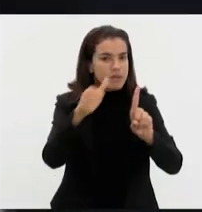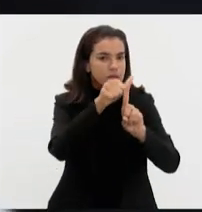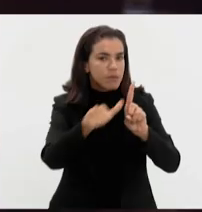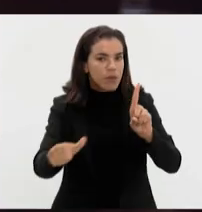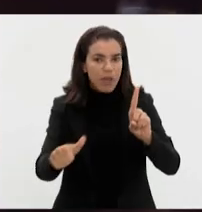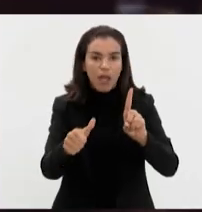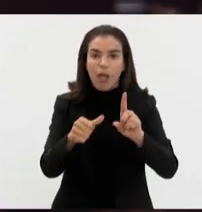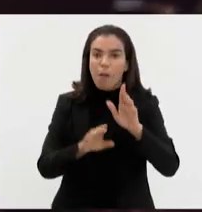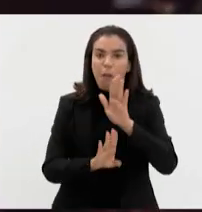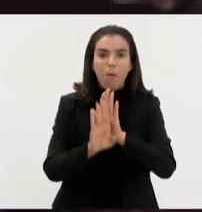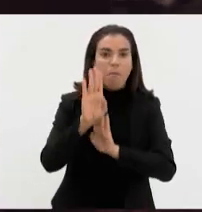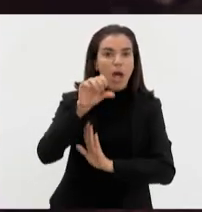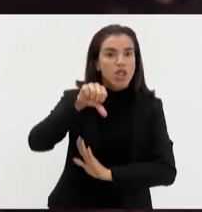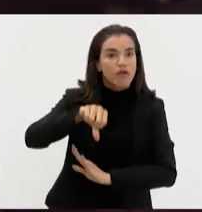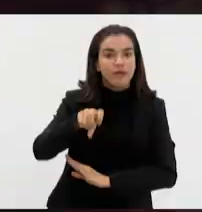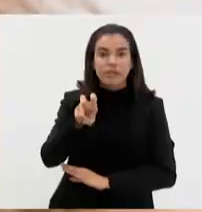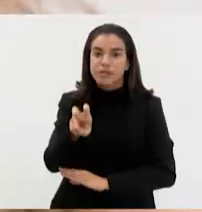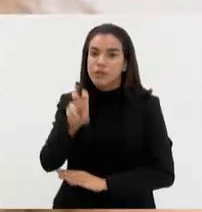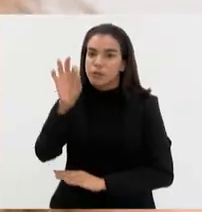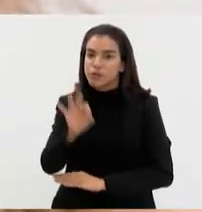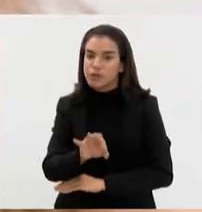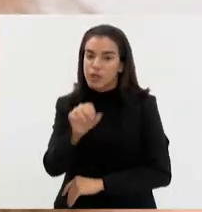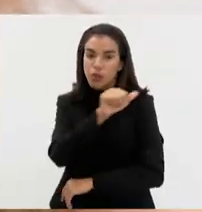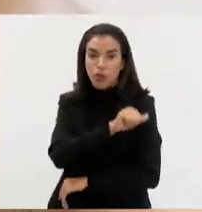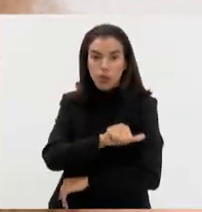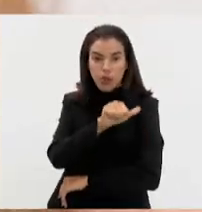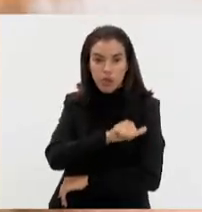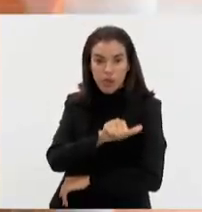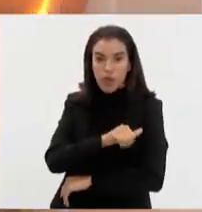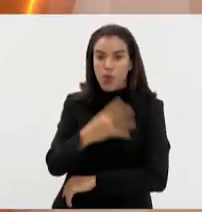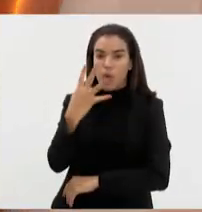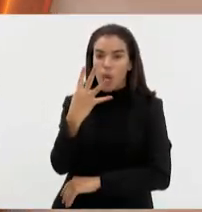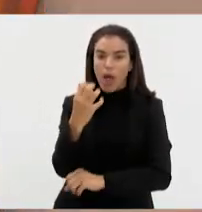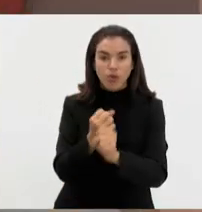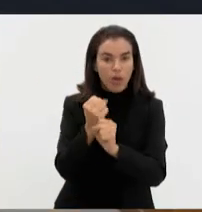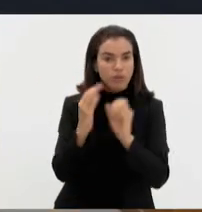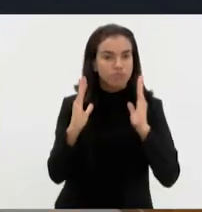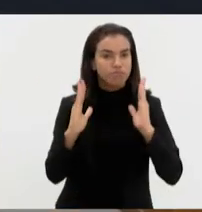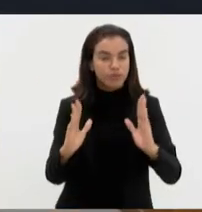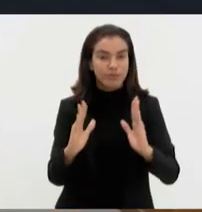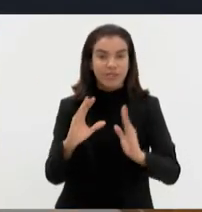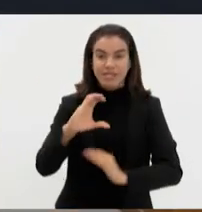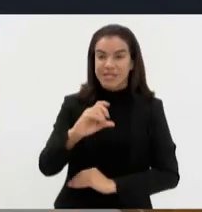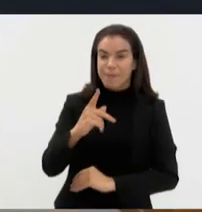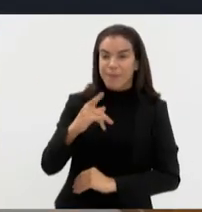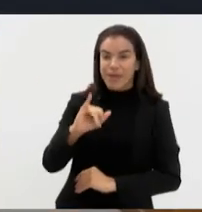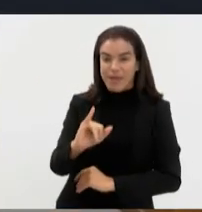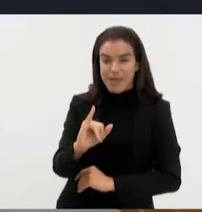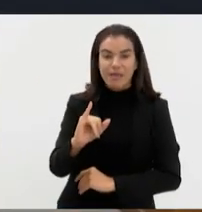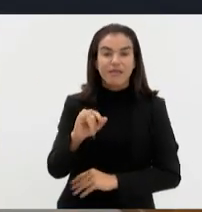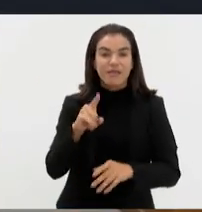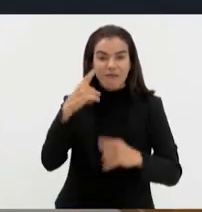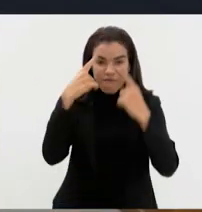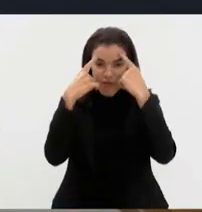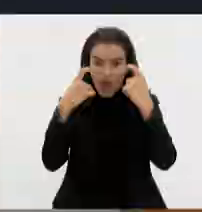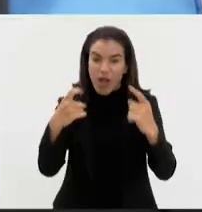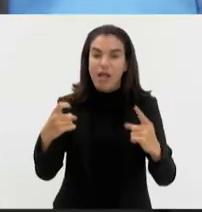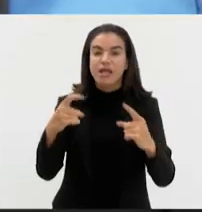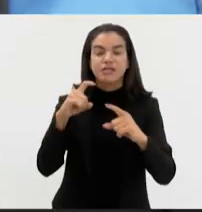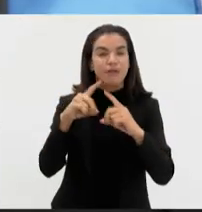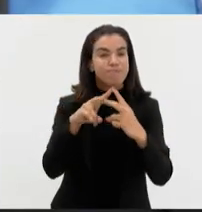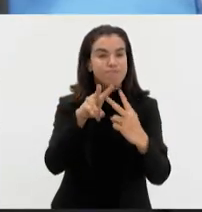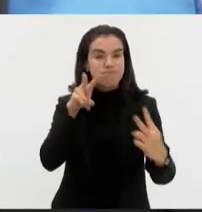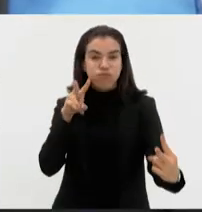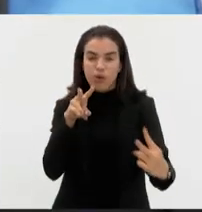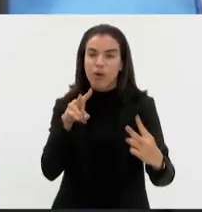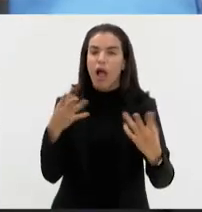crescem 95% no Rio em 4 anos. CPI da violência cibernética contra as mulheres